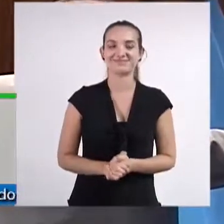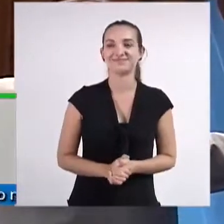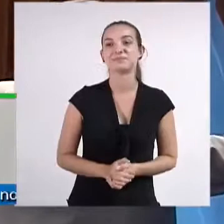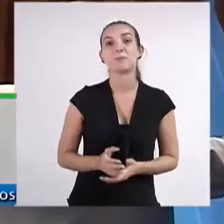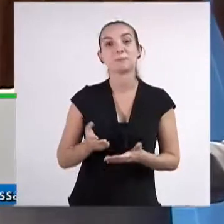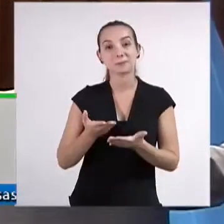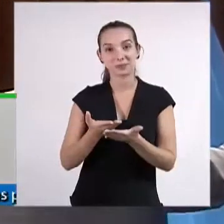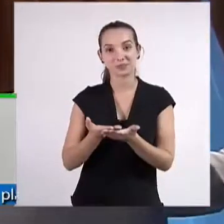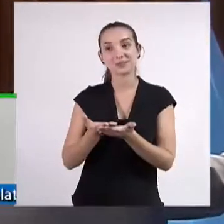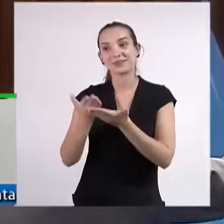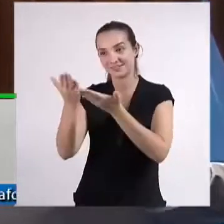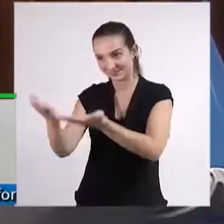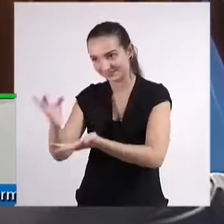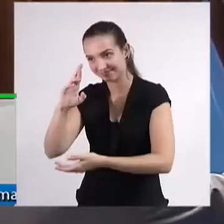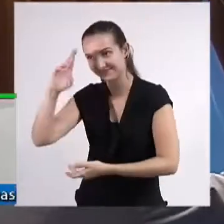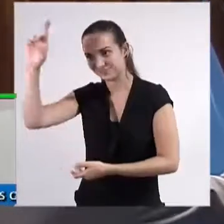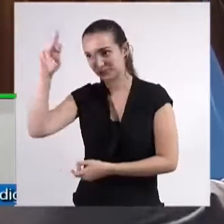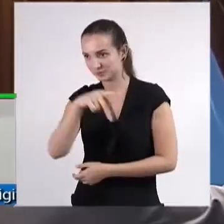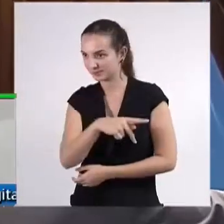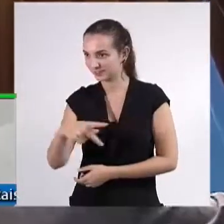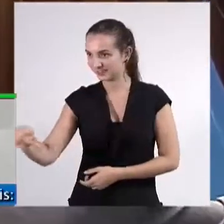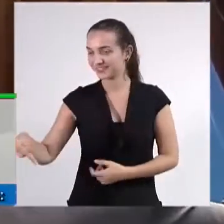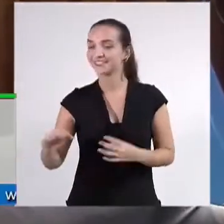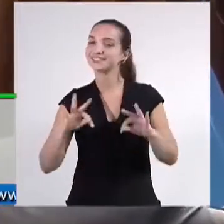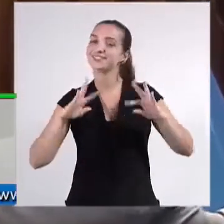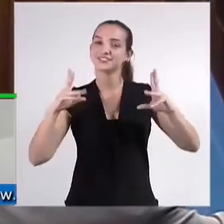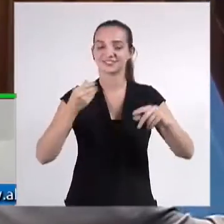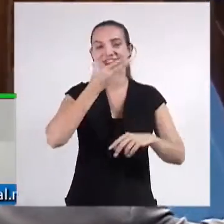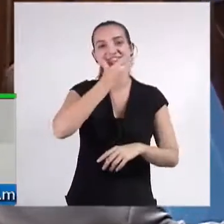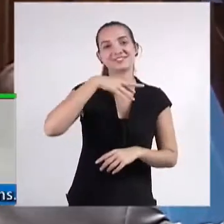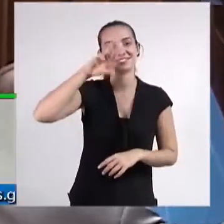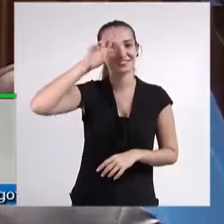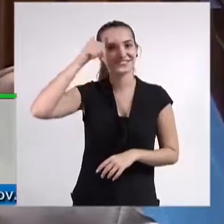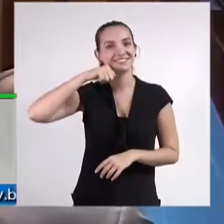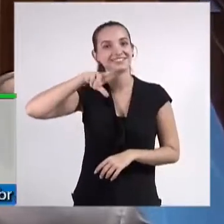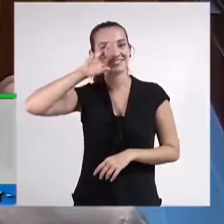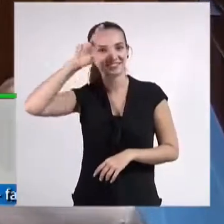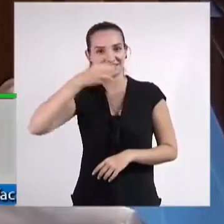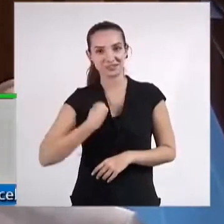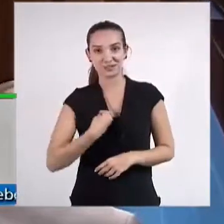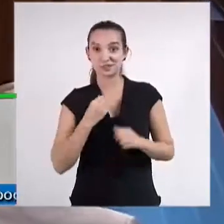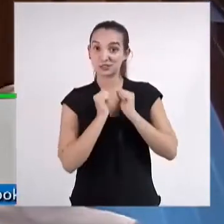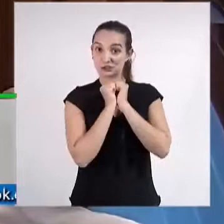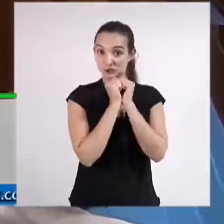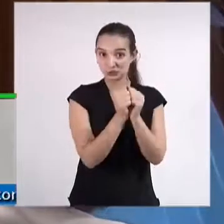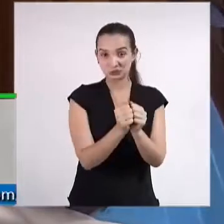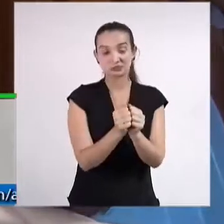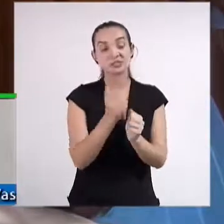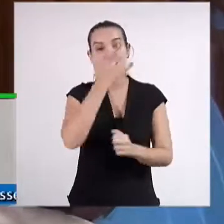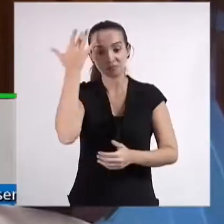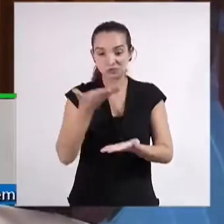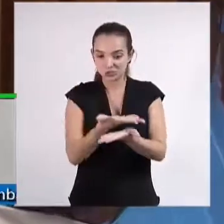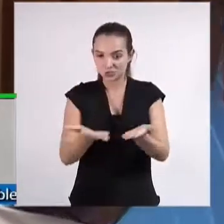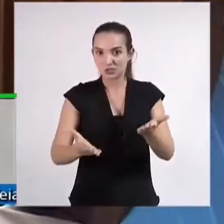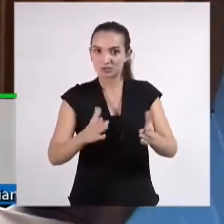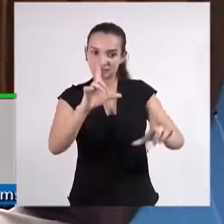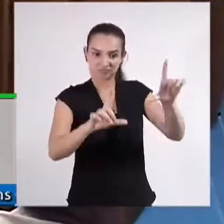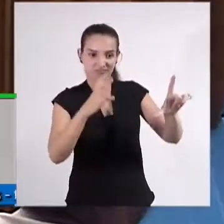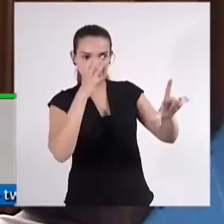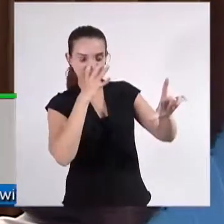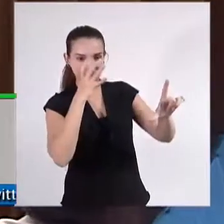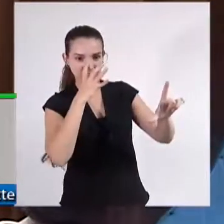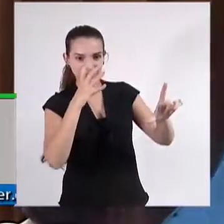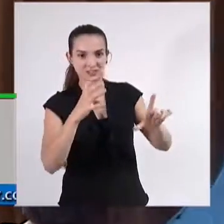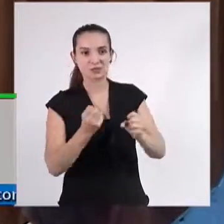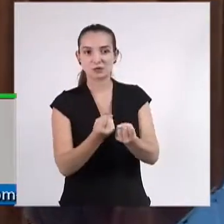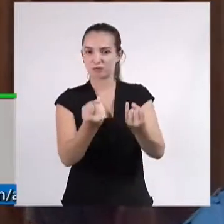Senhor presidente, senhoras e senhores aqui presentes, público que nos assiste, pelos diversos meios de